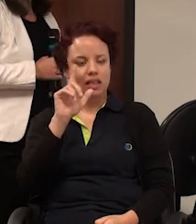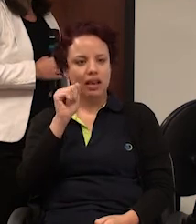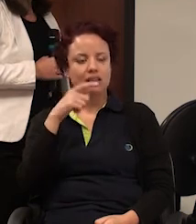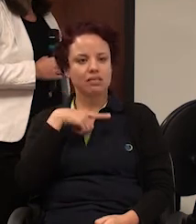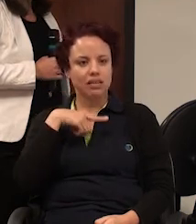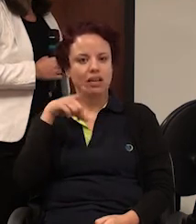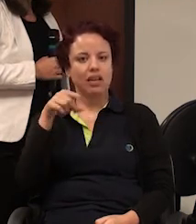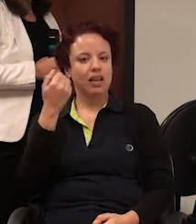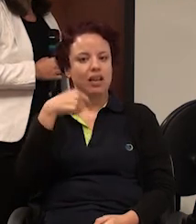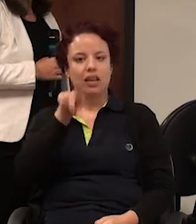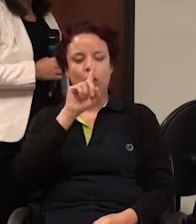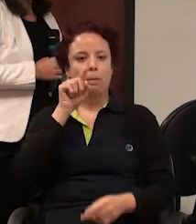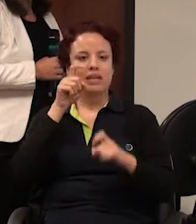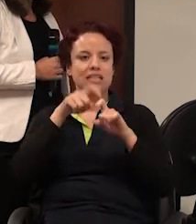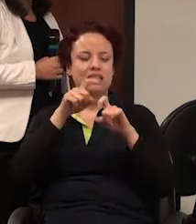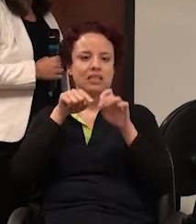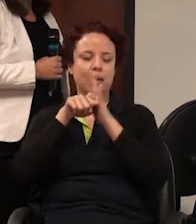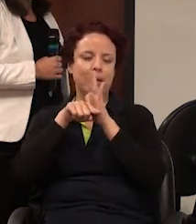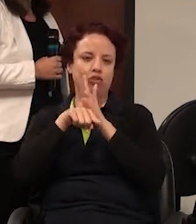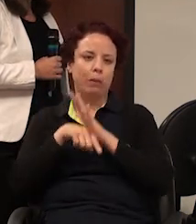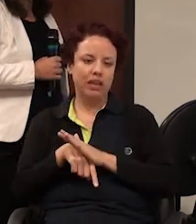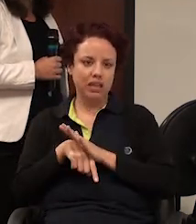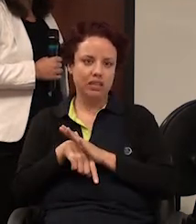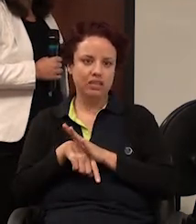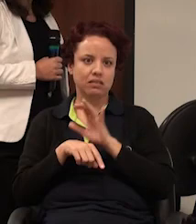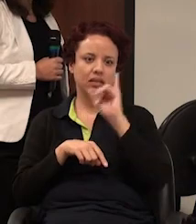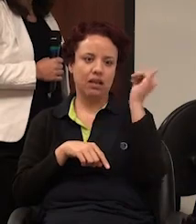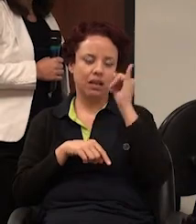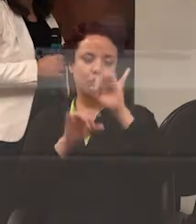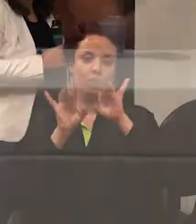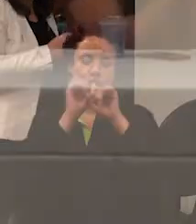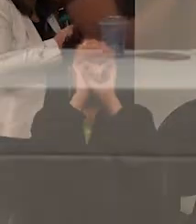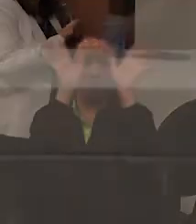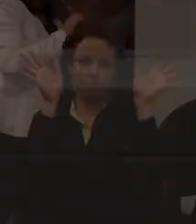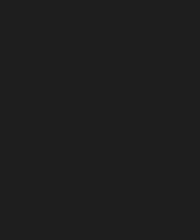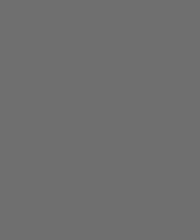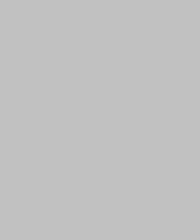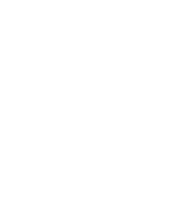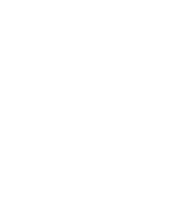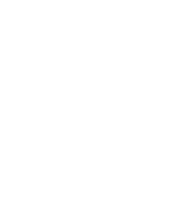INSS, porque ele já passou por uma perícia médica. Acho que é importante só estar esclarecendo, tá?